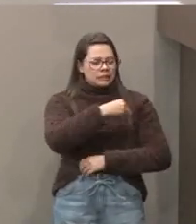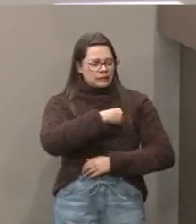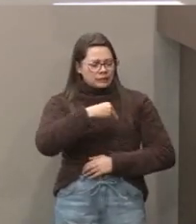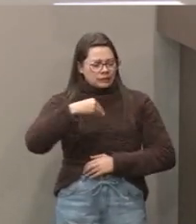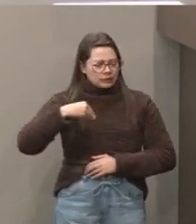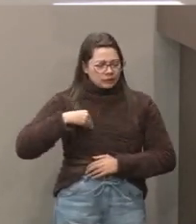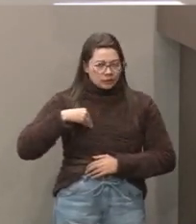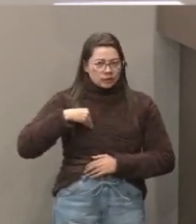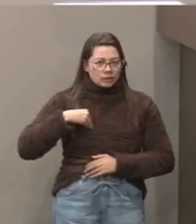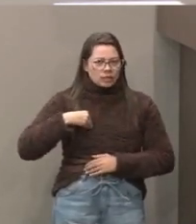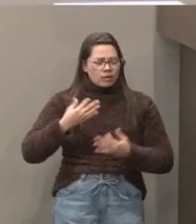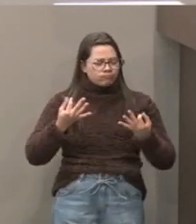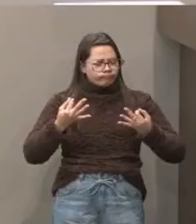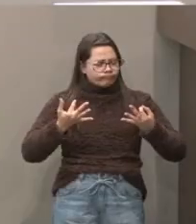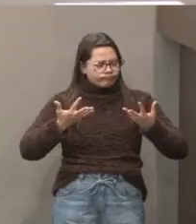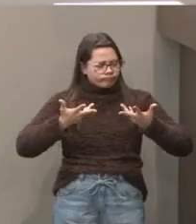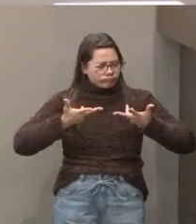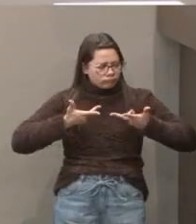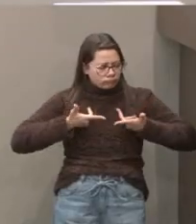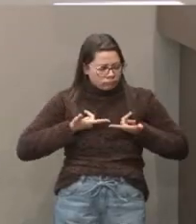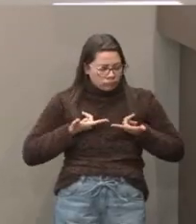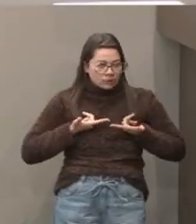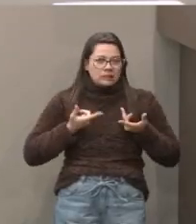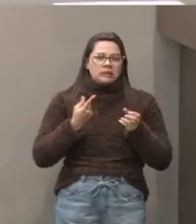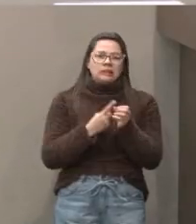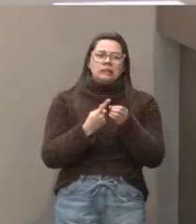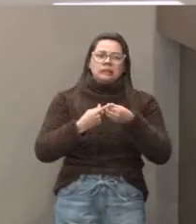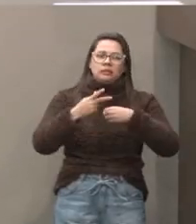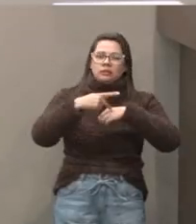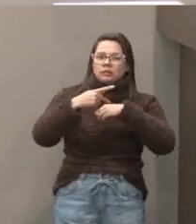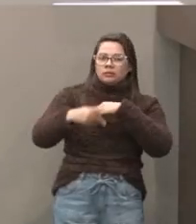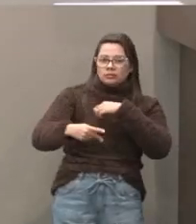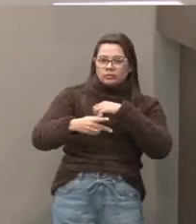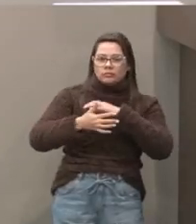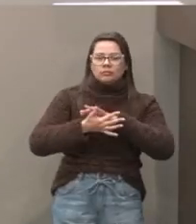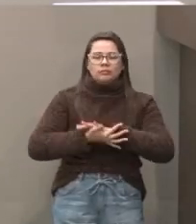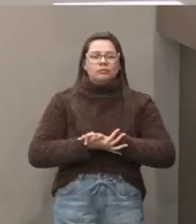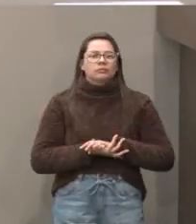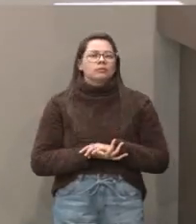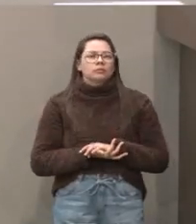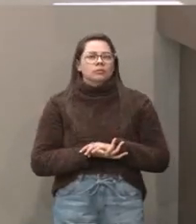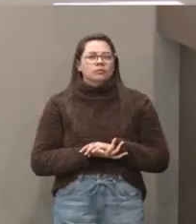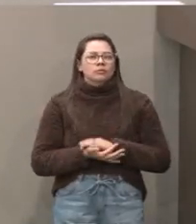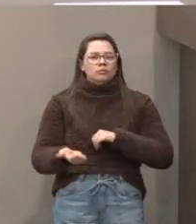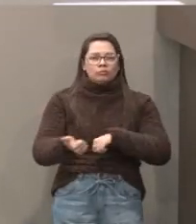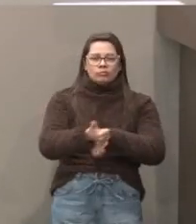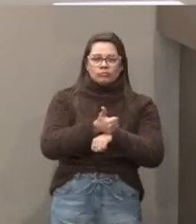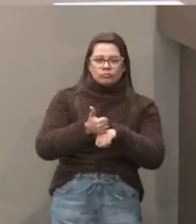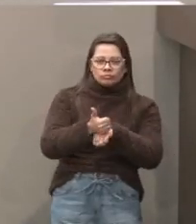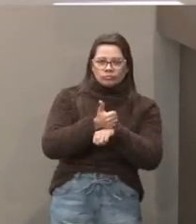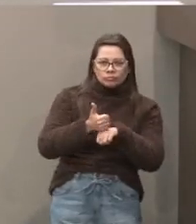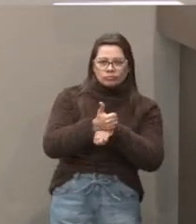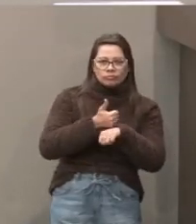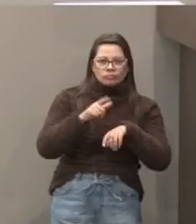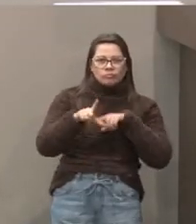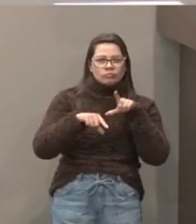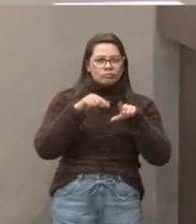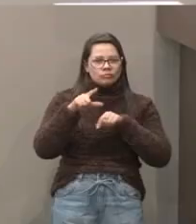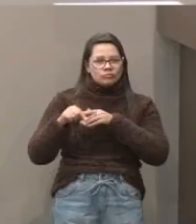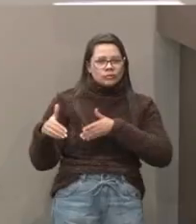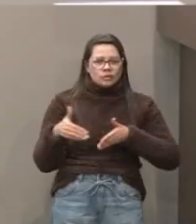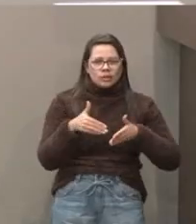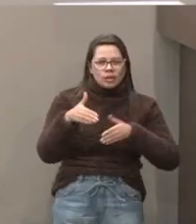medicina de excelência em Passo Fundo. Por profissionais que escolheram o caminho